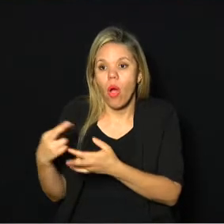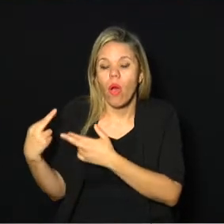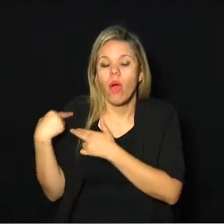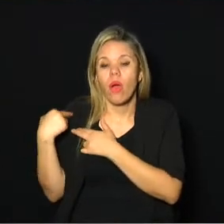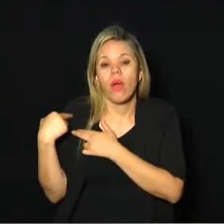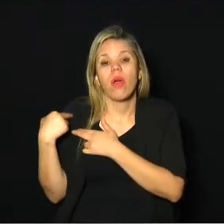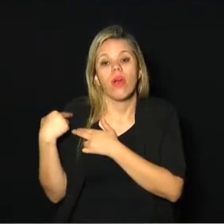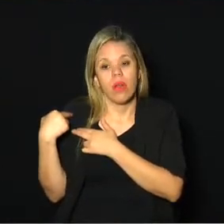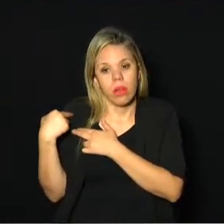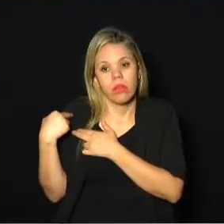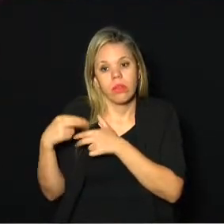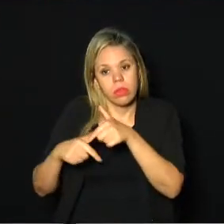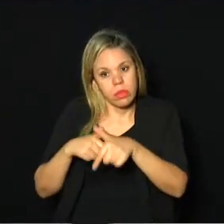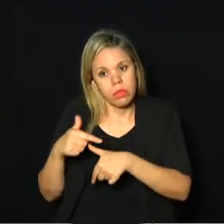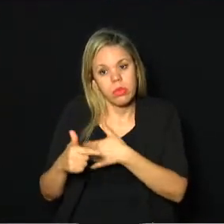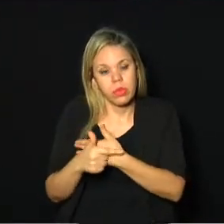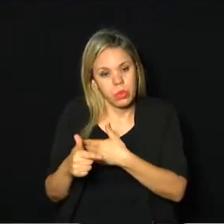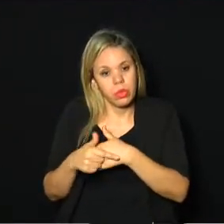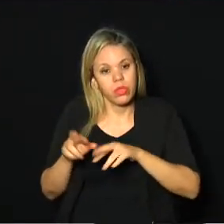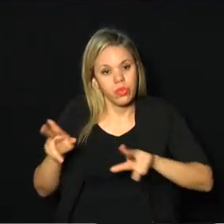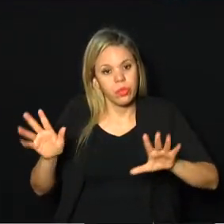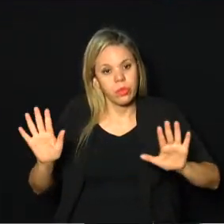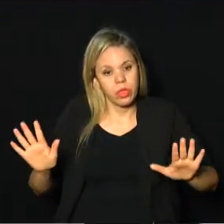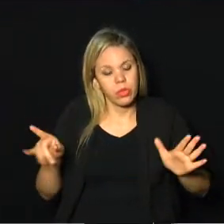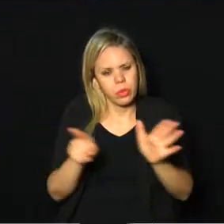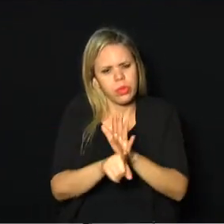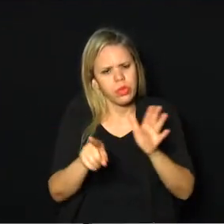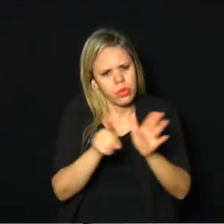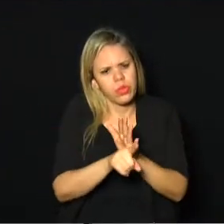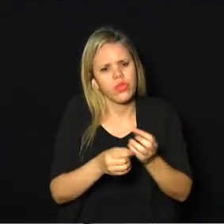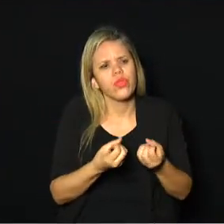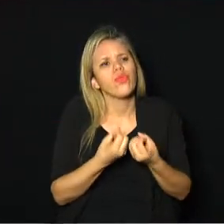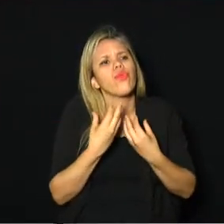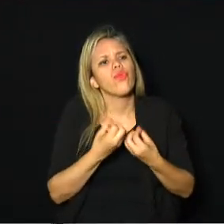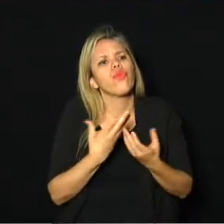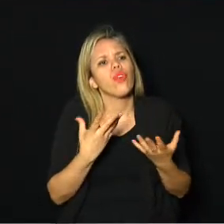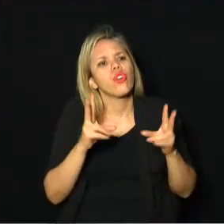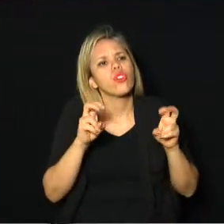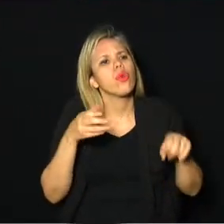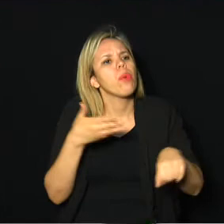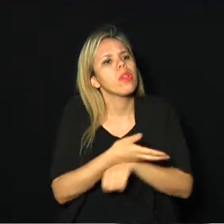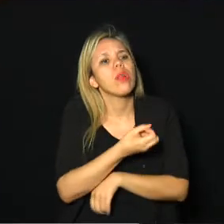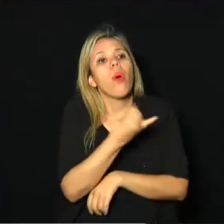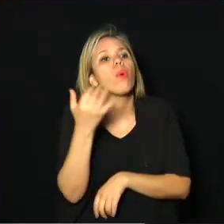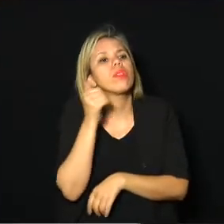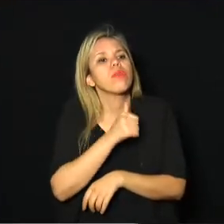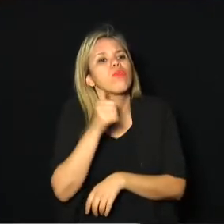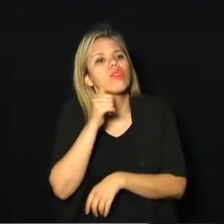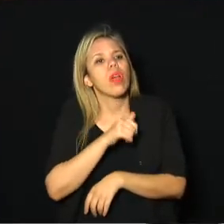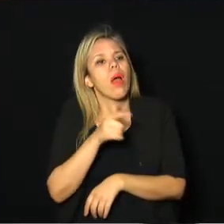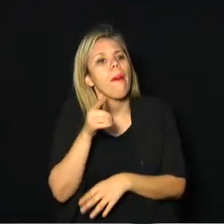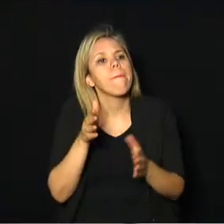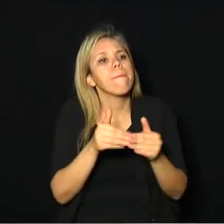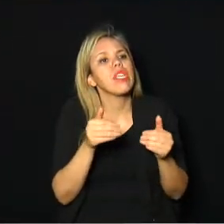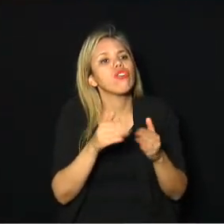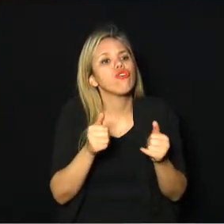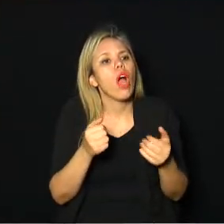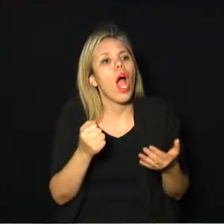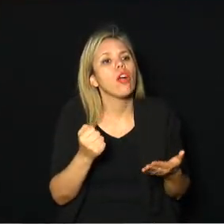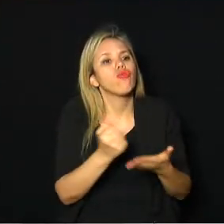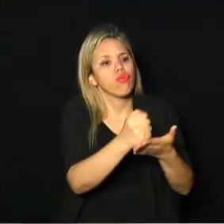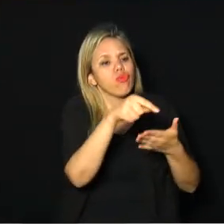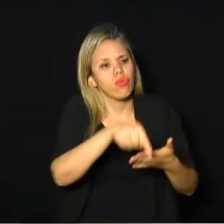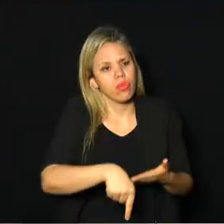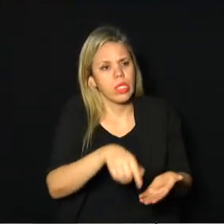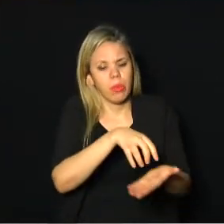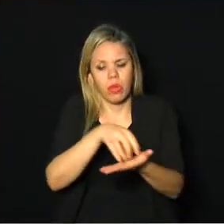tem a sua atribuição, mas a gente perguntando os dados aí do acesso, quantas mulheres recorreram a esses órgãos nesse